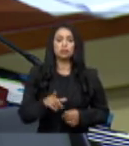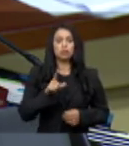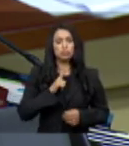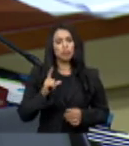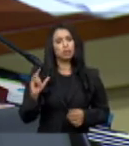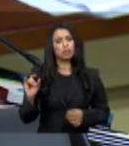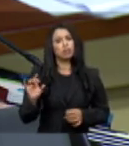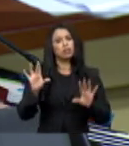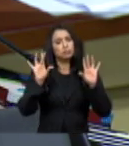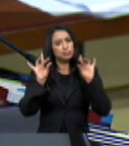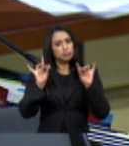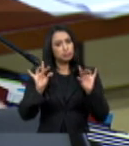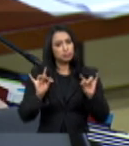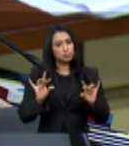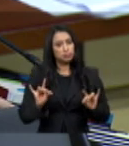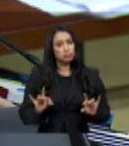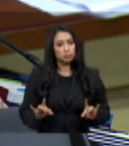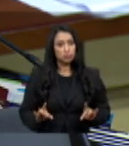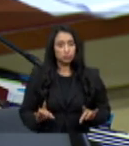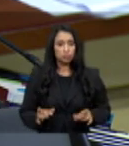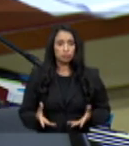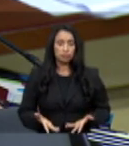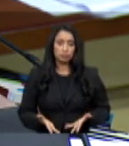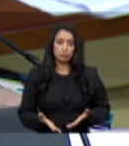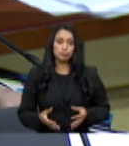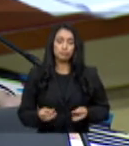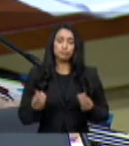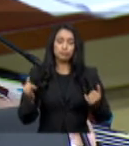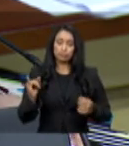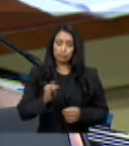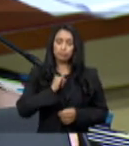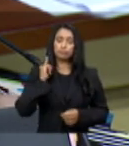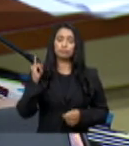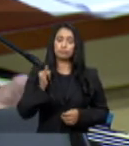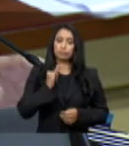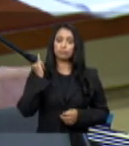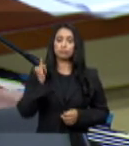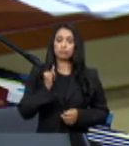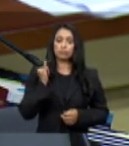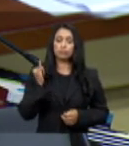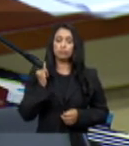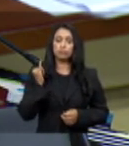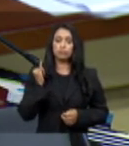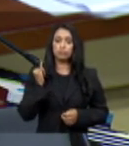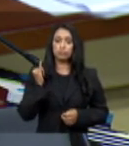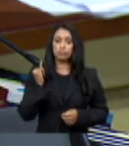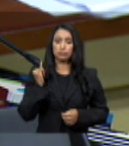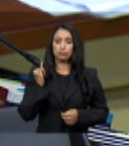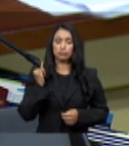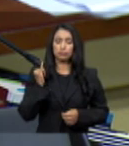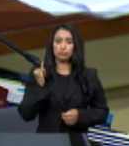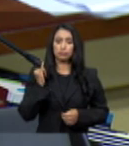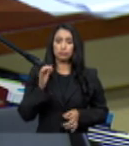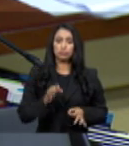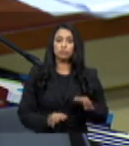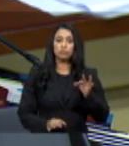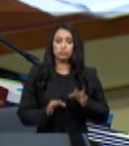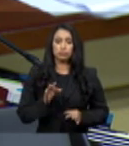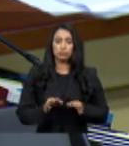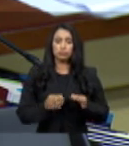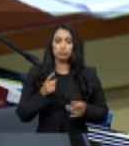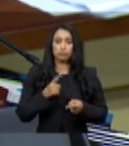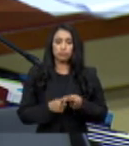extremamente detalhada e minuciosa e relevante o que justamente